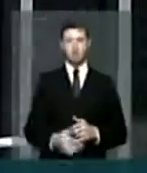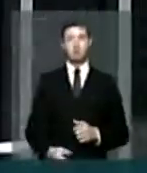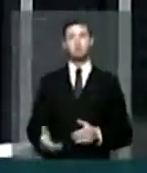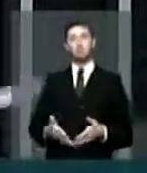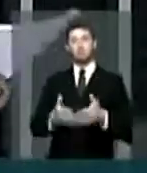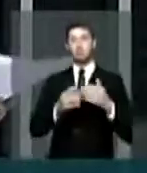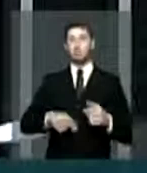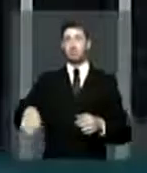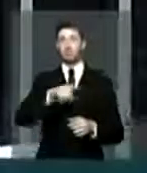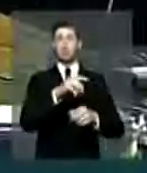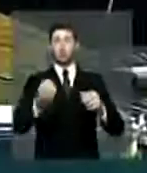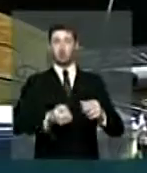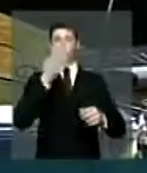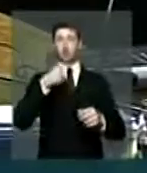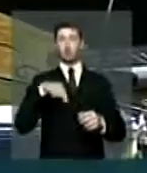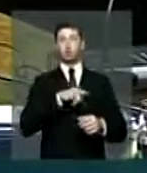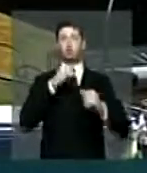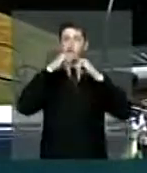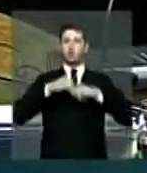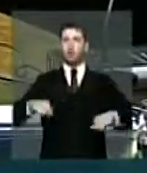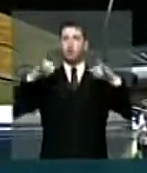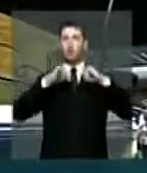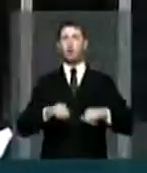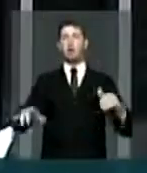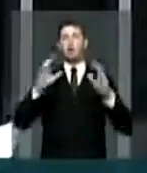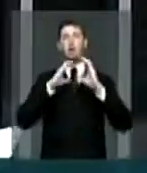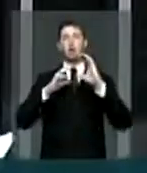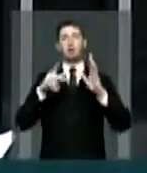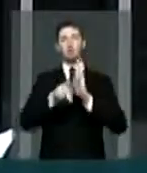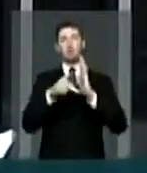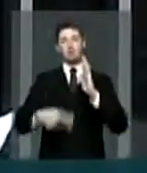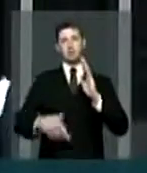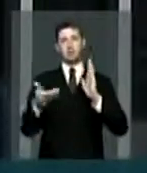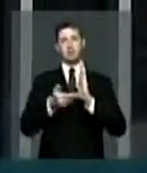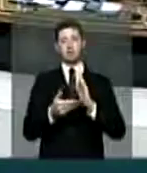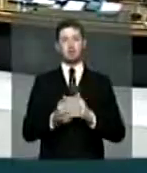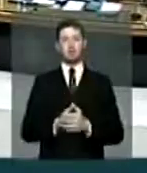Vossa Excelência que o nosso discurso seja divulgado nos meios de comunicação desta casa. Vossa Excelência será atendido.